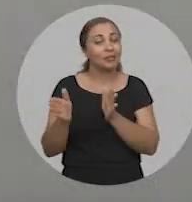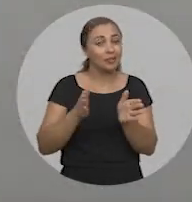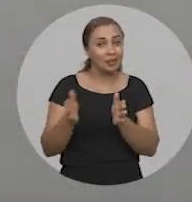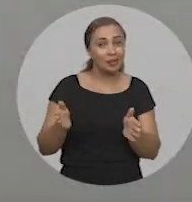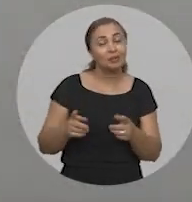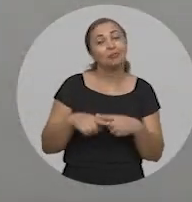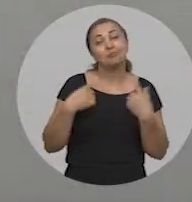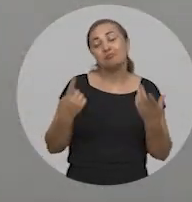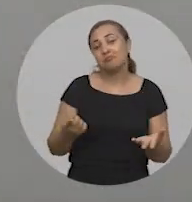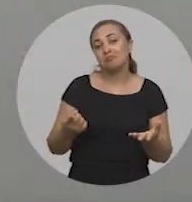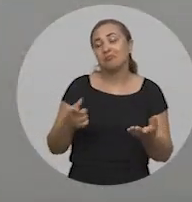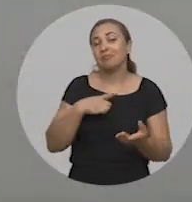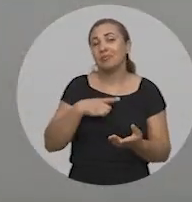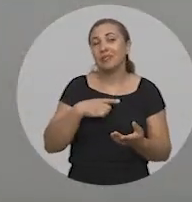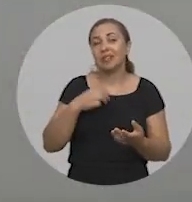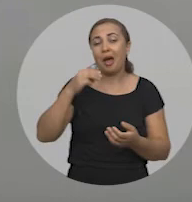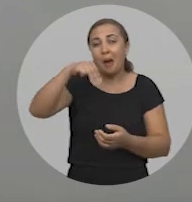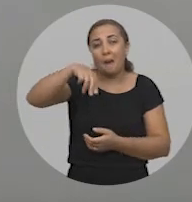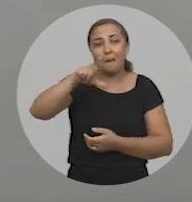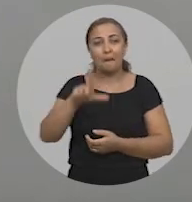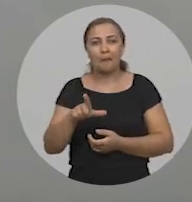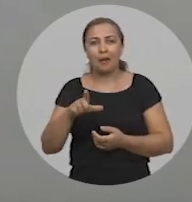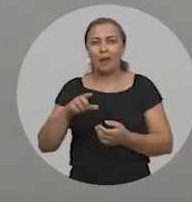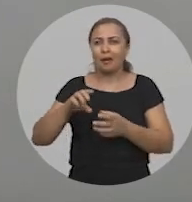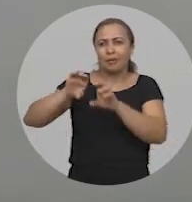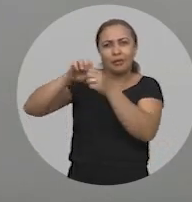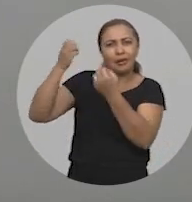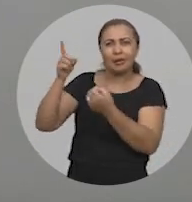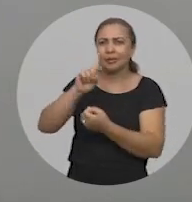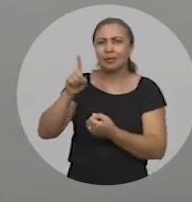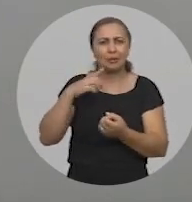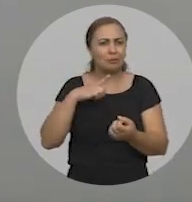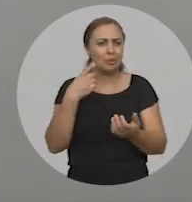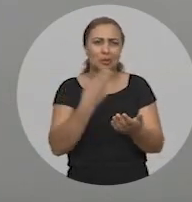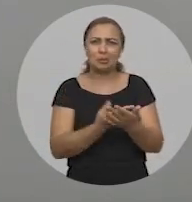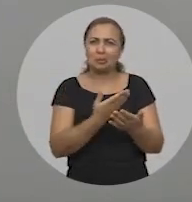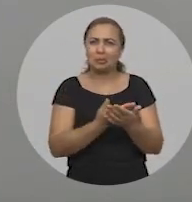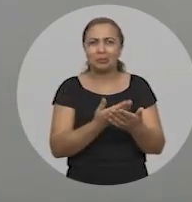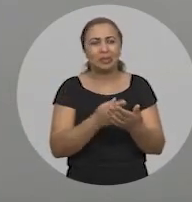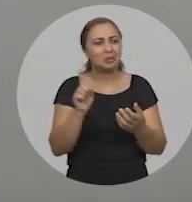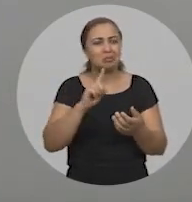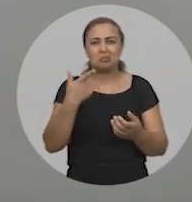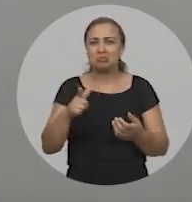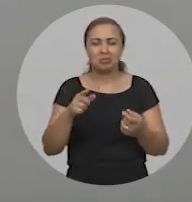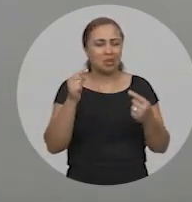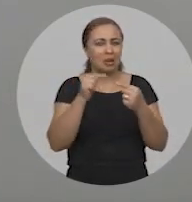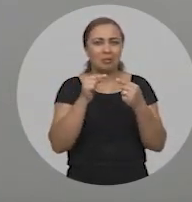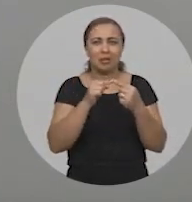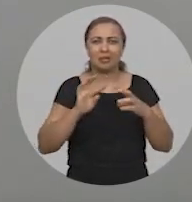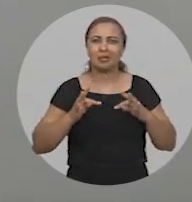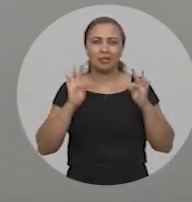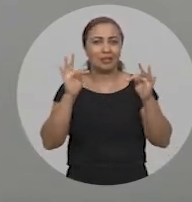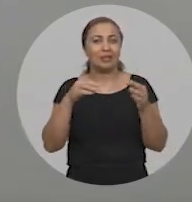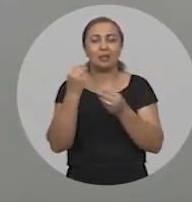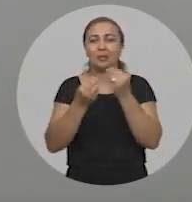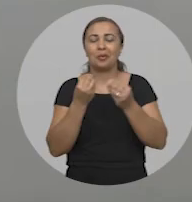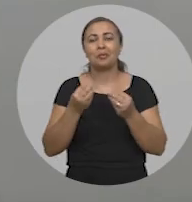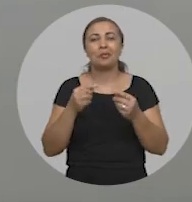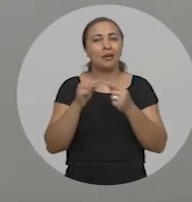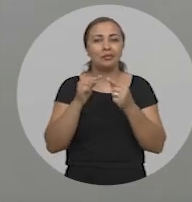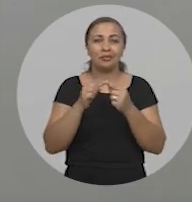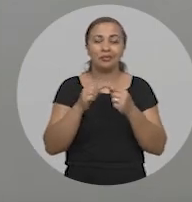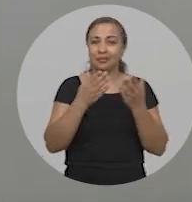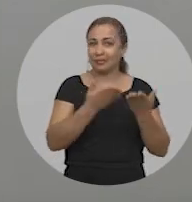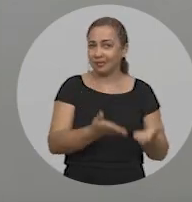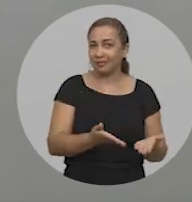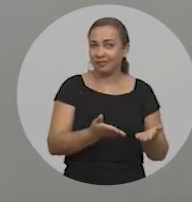produtos. Entretanto, o mel de cacau, ele não foi estudado, assim, não tem uma aplicação tecnológica